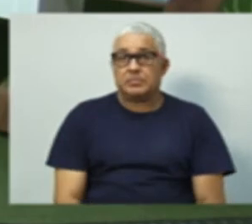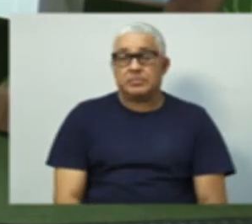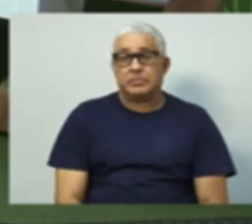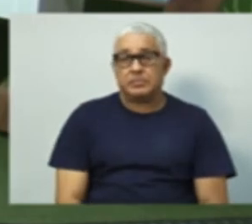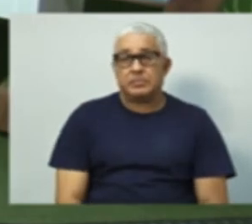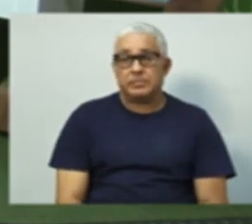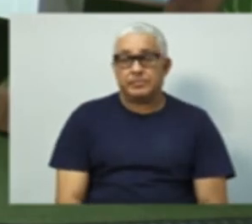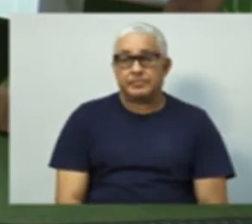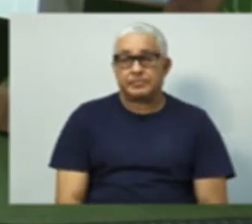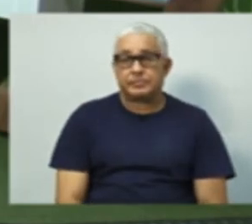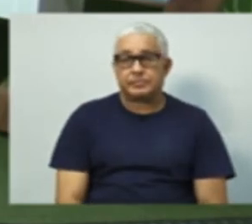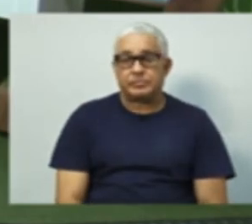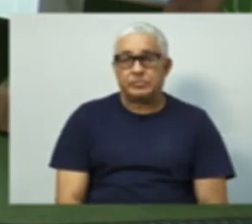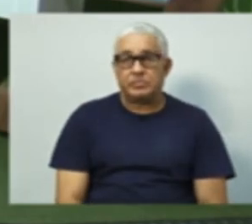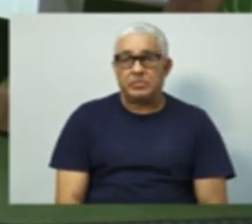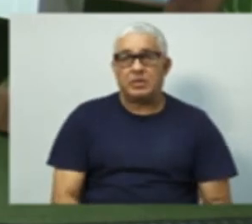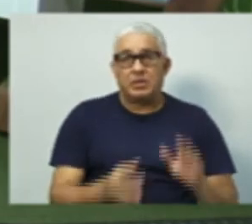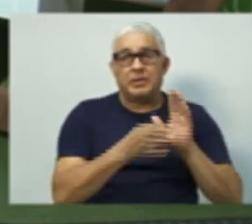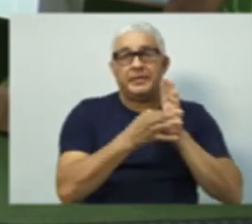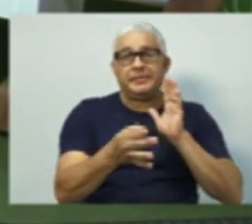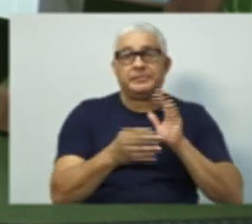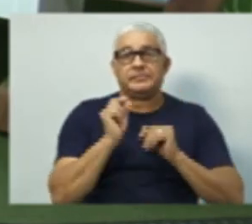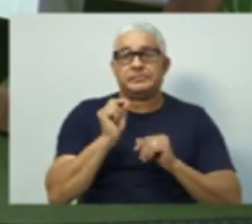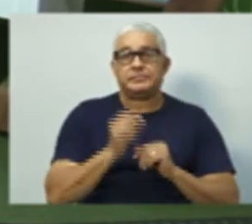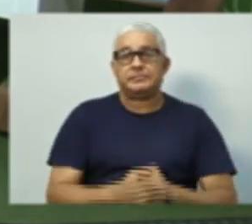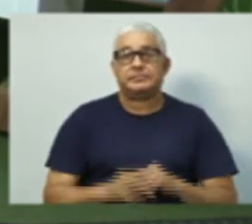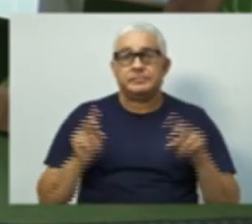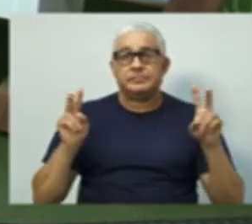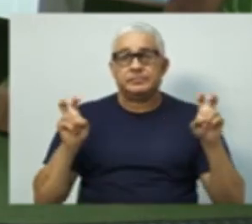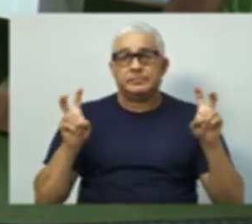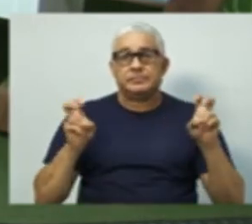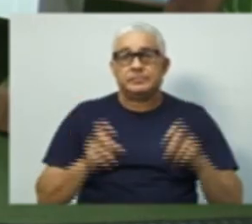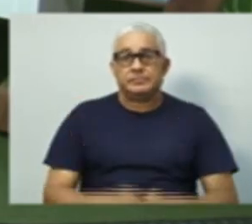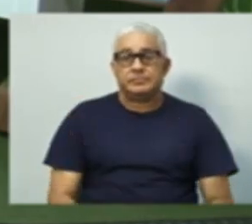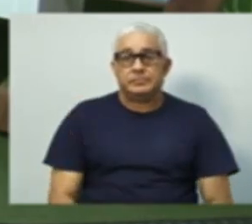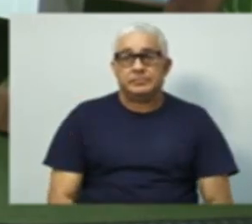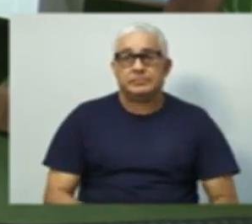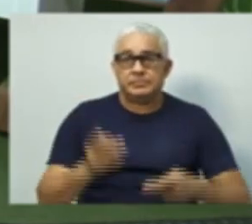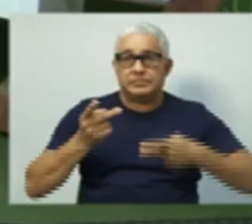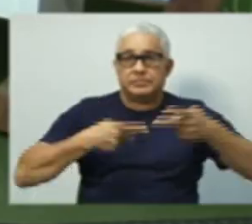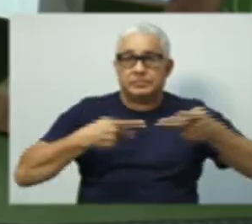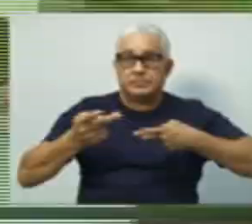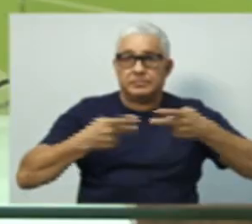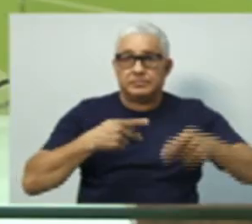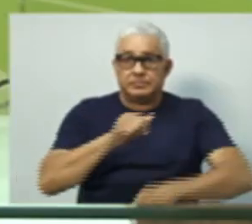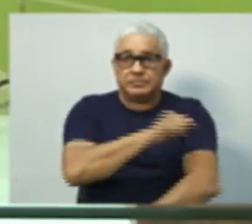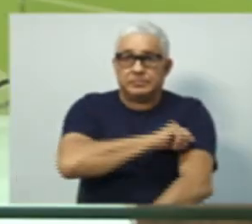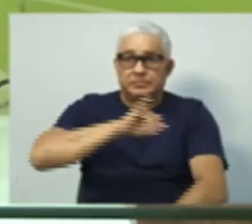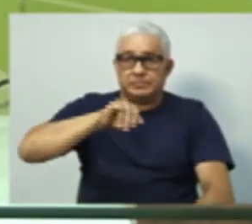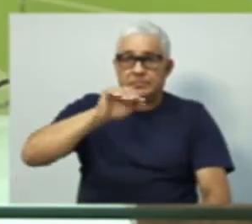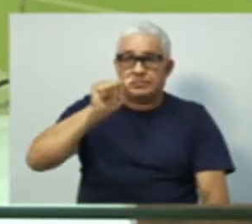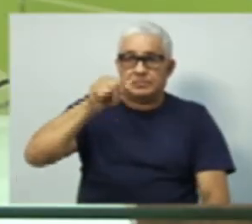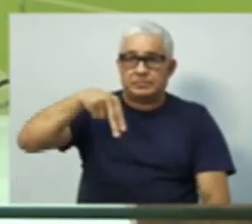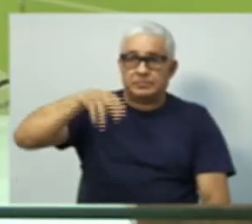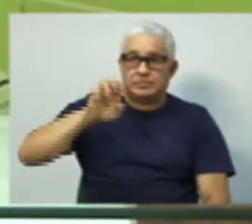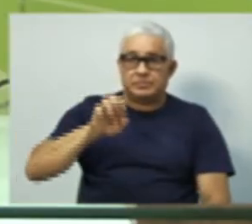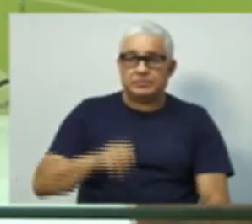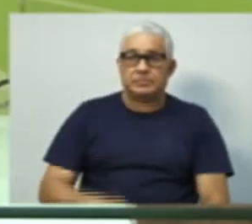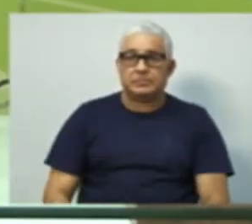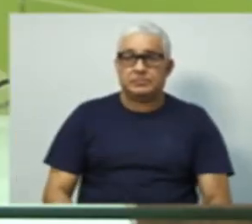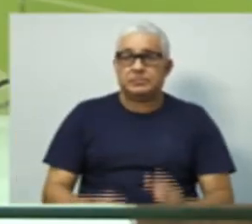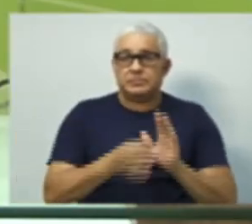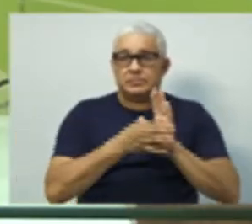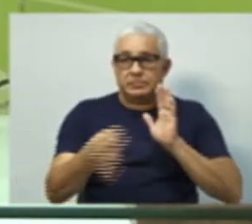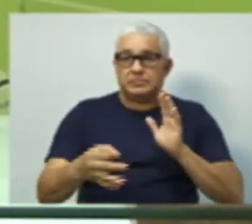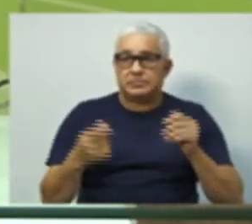métodos científicos, métodos racionais. Daí que o planejamento, ele é flexível,